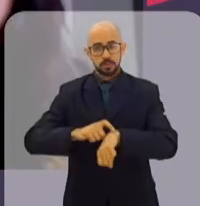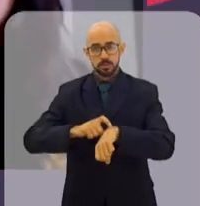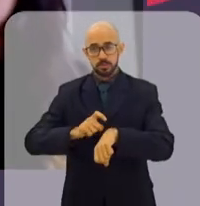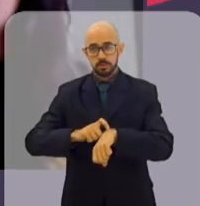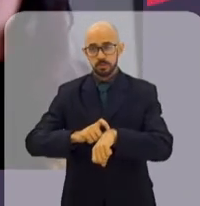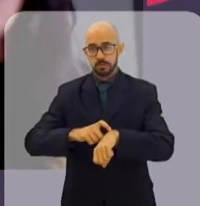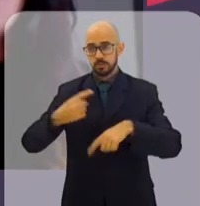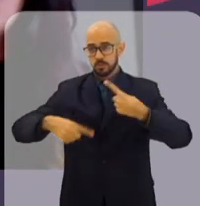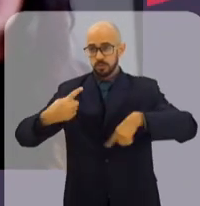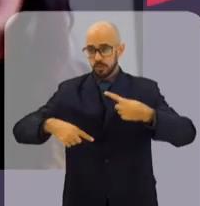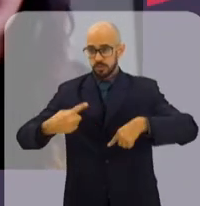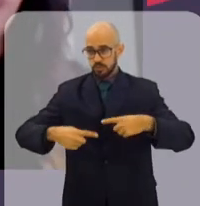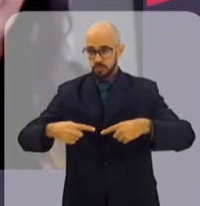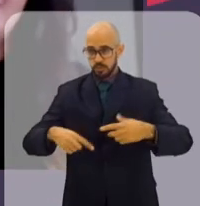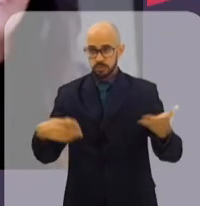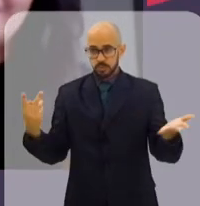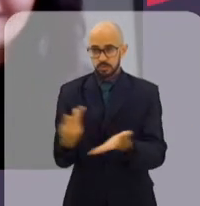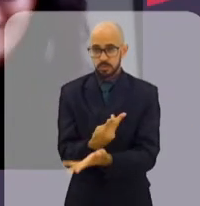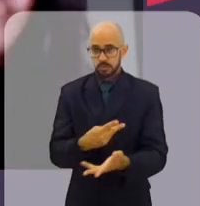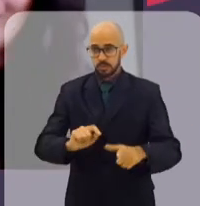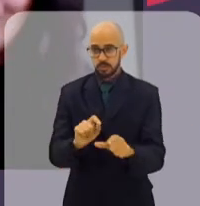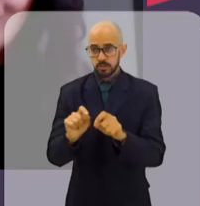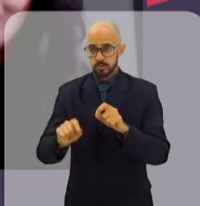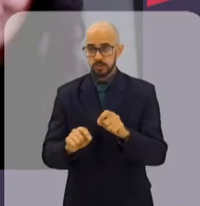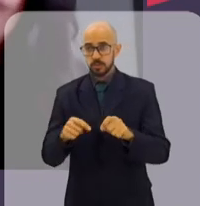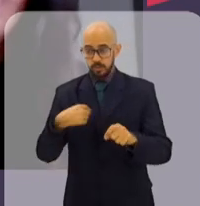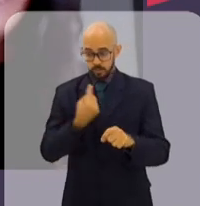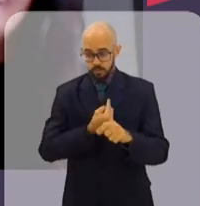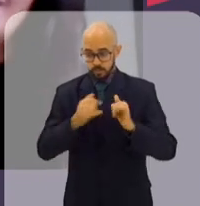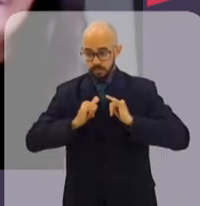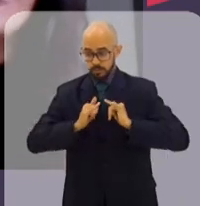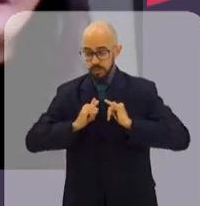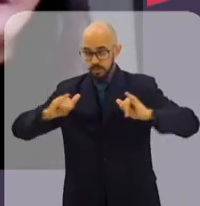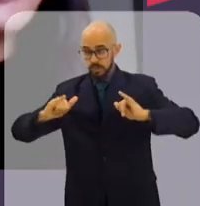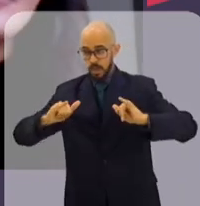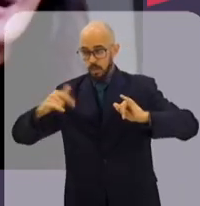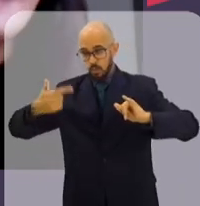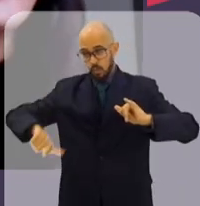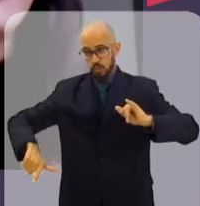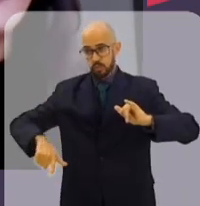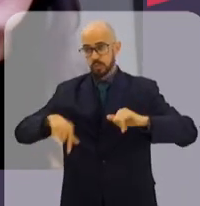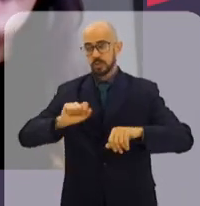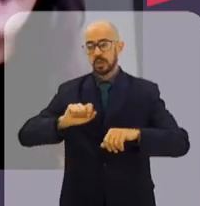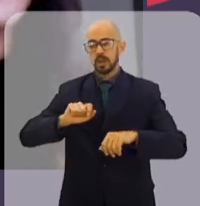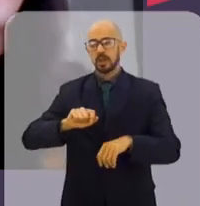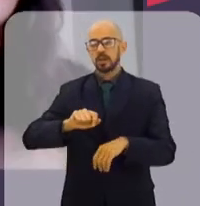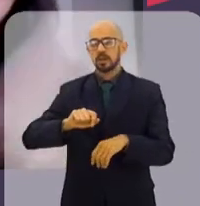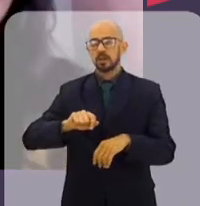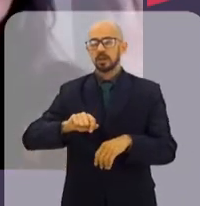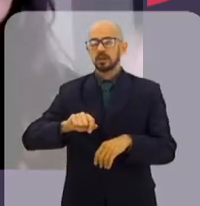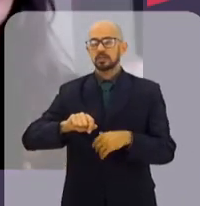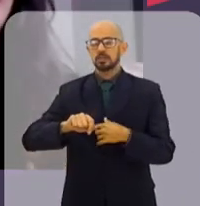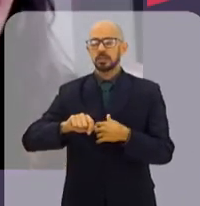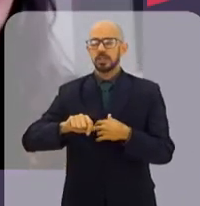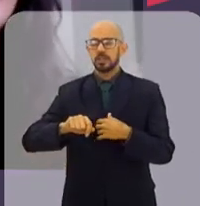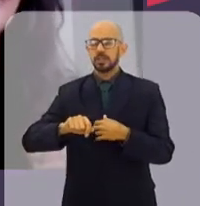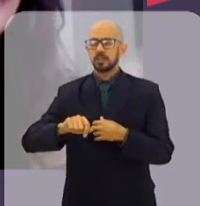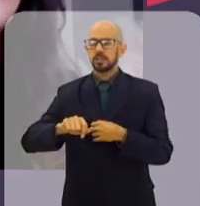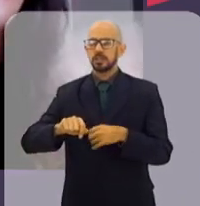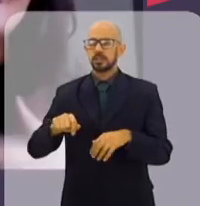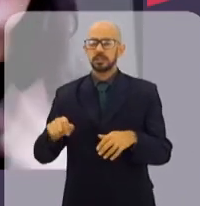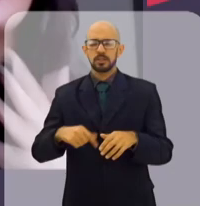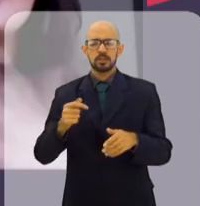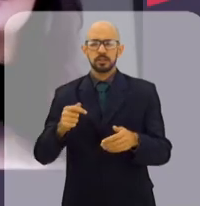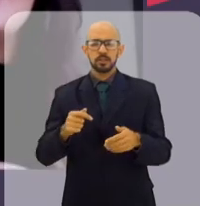momento que a gente está passando. A gente acabou de lançar, na verdade vai lançar, o próximo episódio é sobre a Elza Soares. Como uma homenagem, acabou saindo tarde,